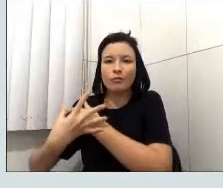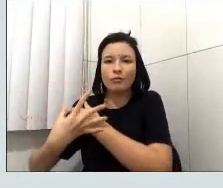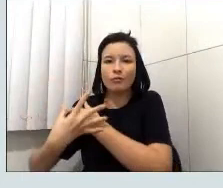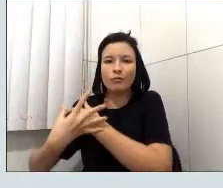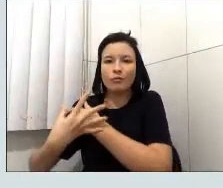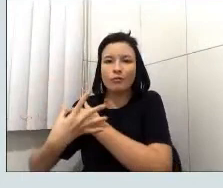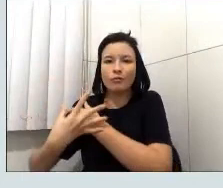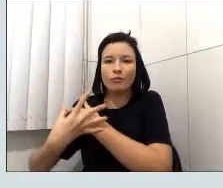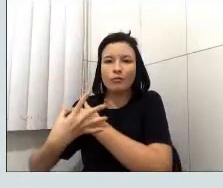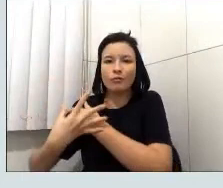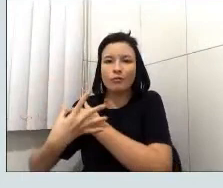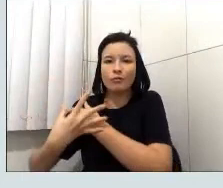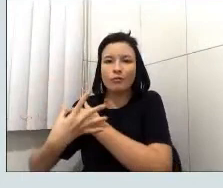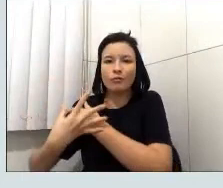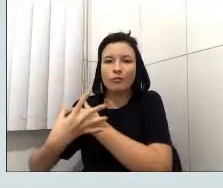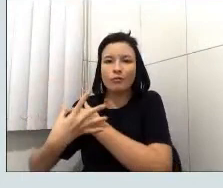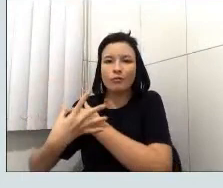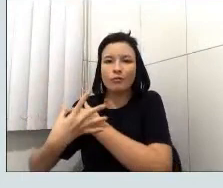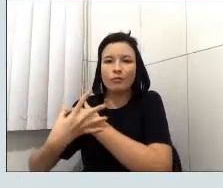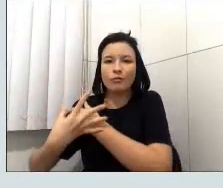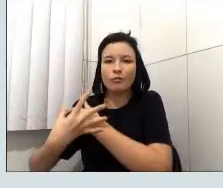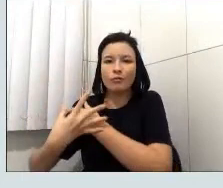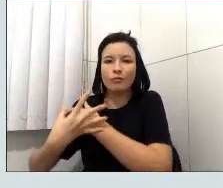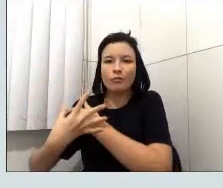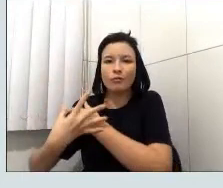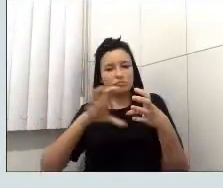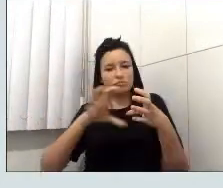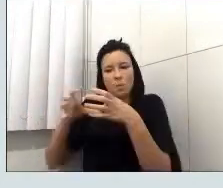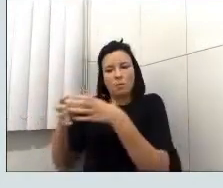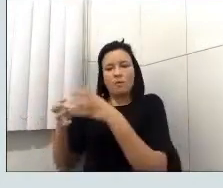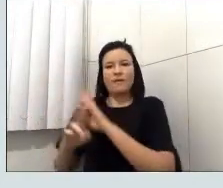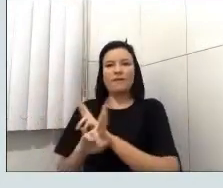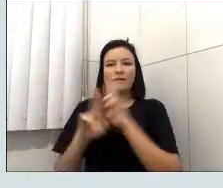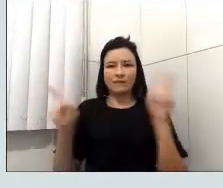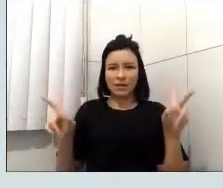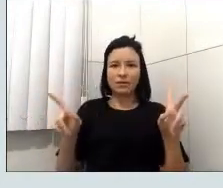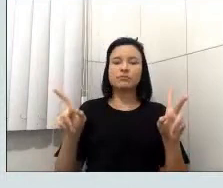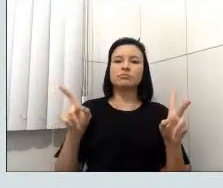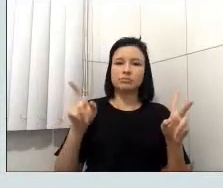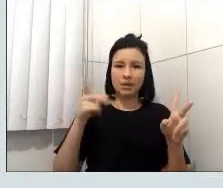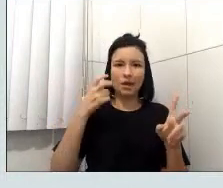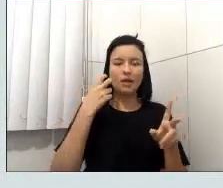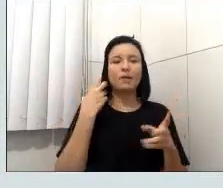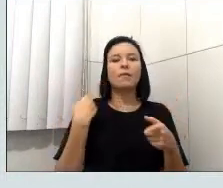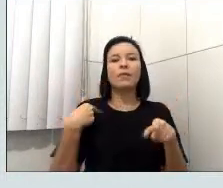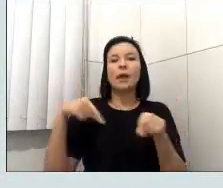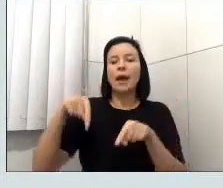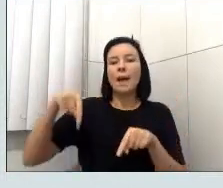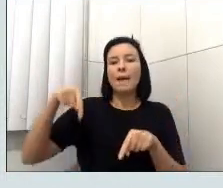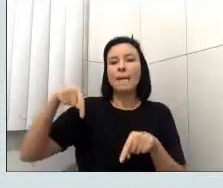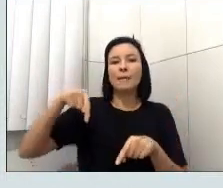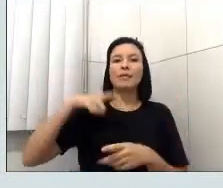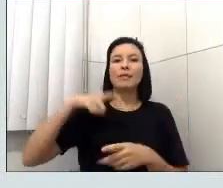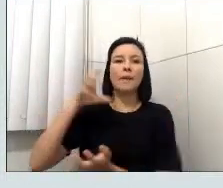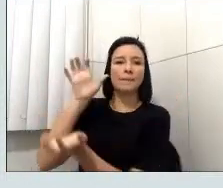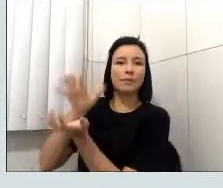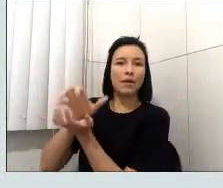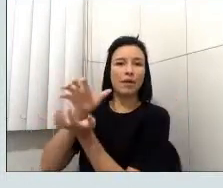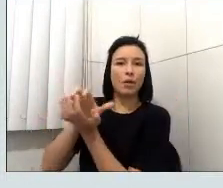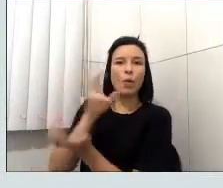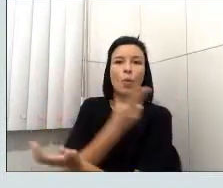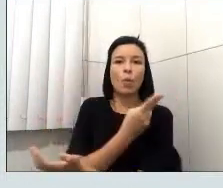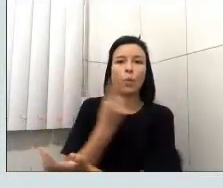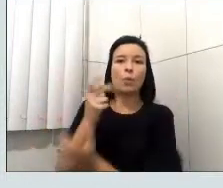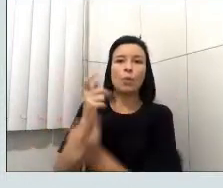Alcobaça. E a gente tem também, aqui no estado de Pernambuco, o Vale do Catimbau, hoje